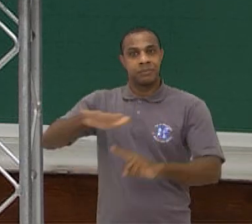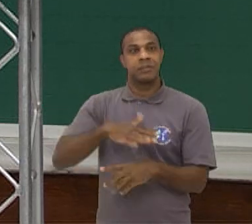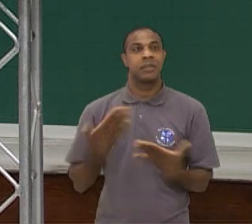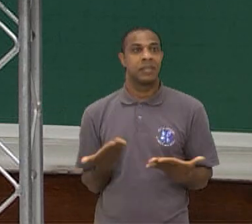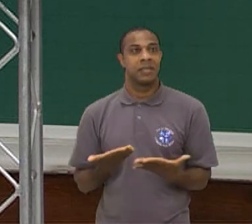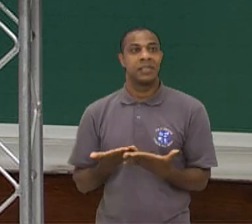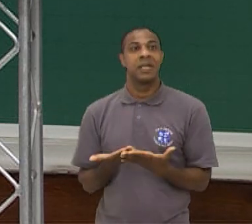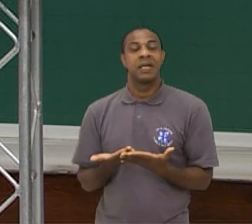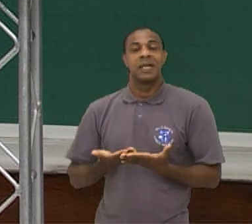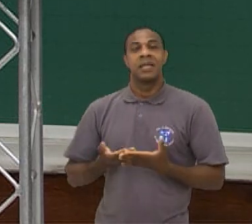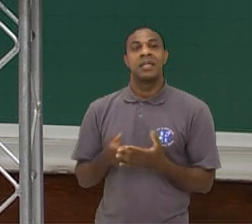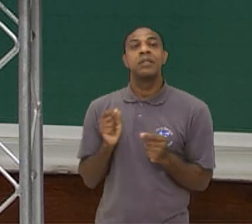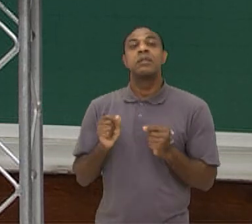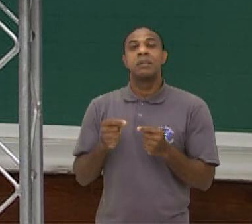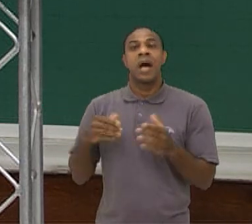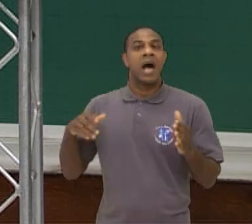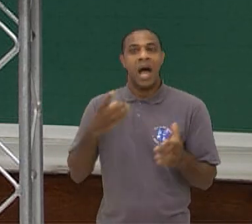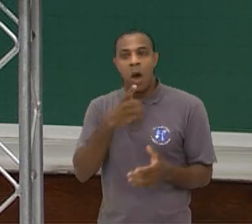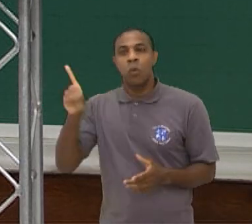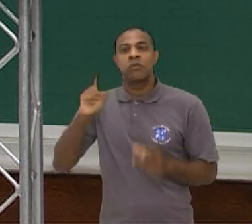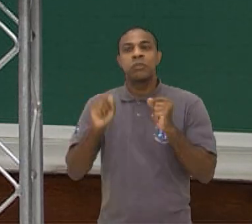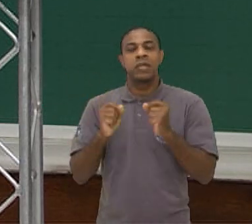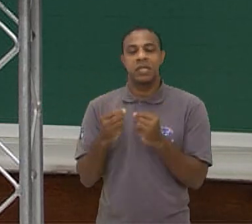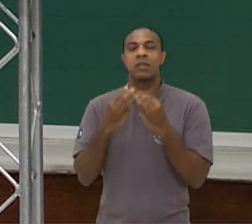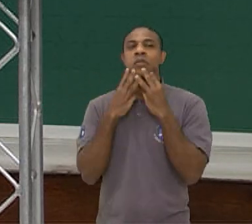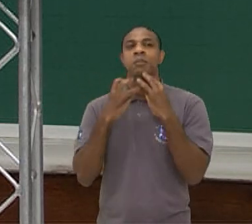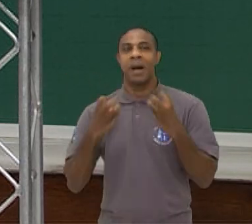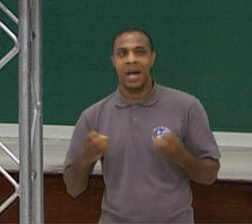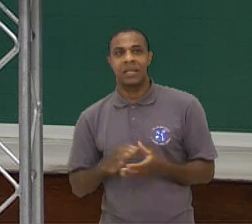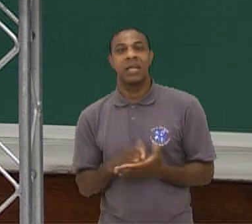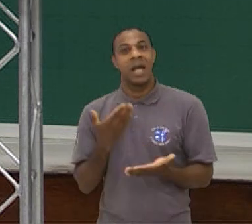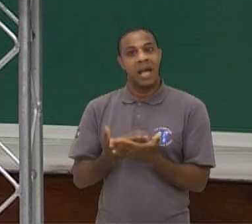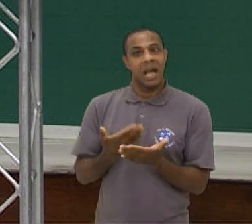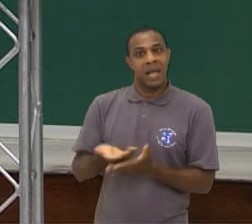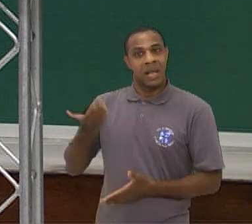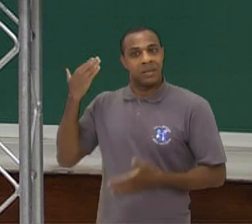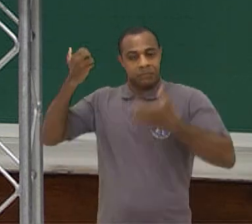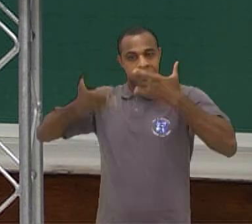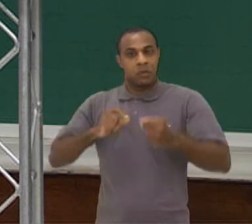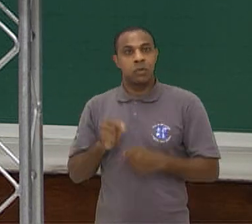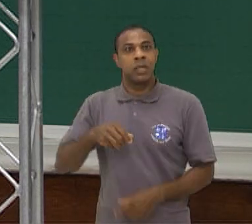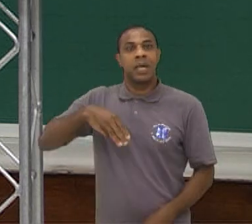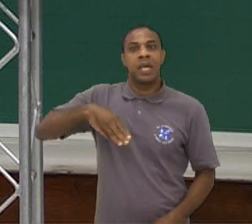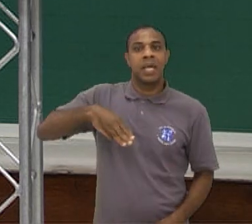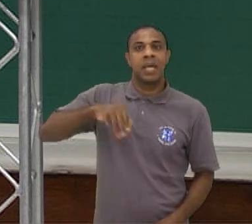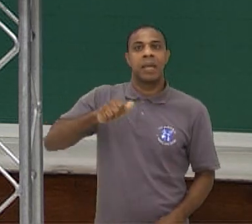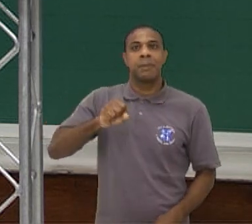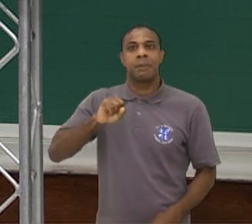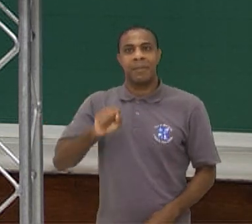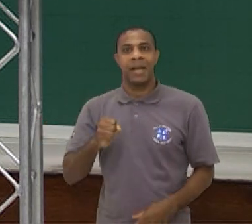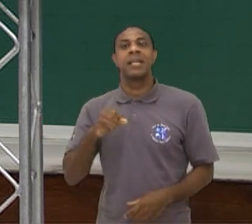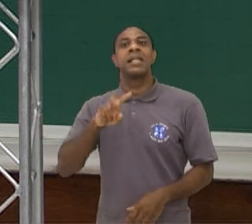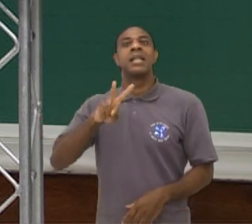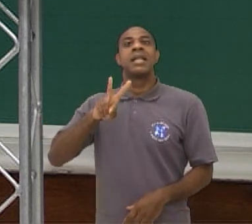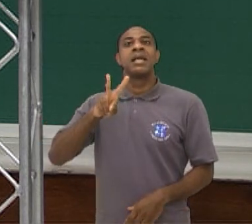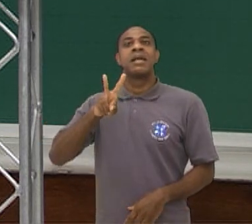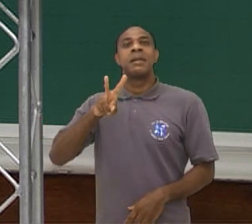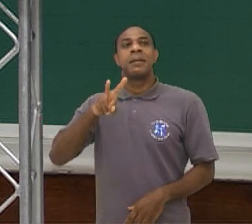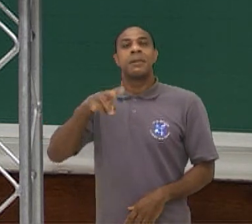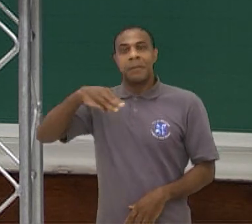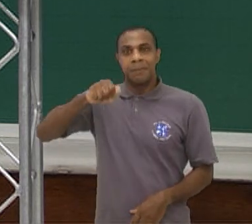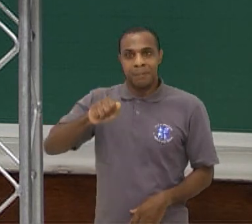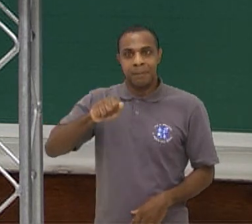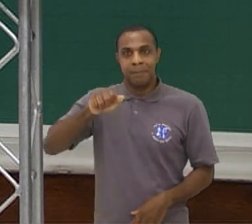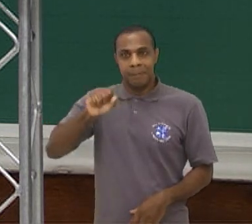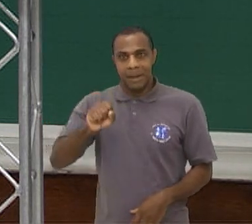nossa última aula sobre o Marx. Na aula anterior vimos o conceito de mais-valia e a exploração do trabalhador no sistema capitalista. E na aula